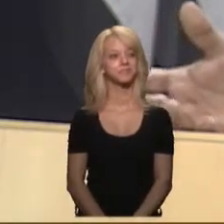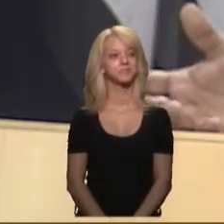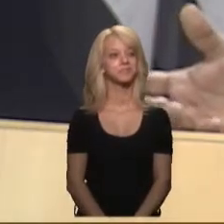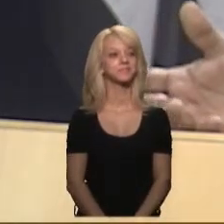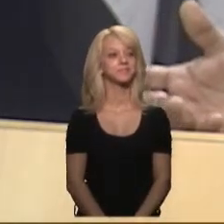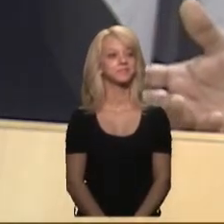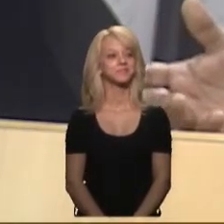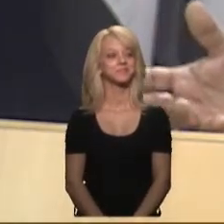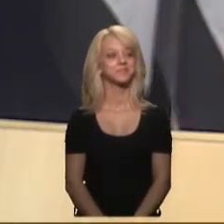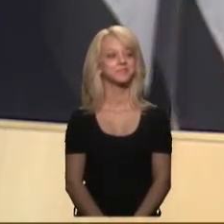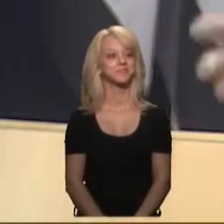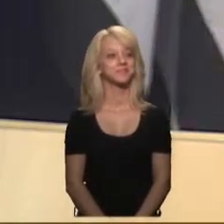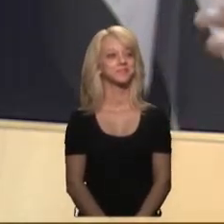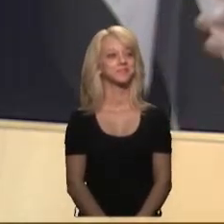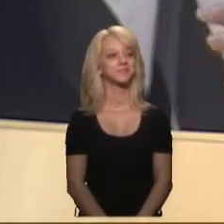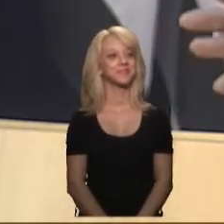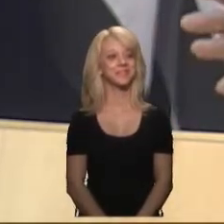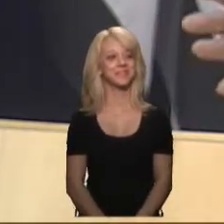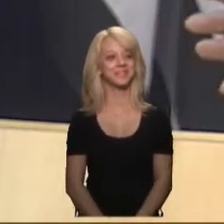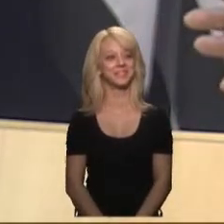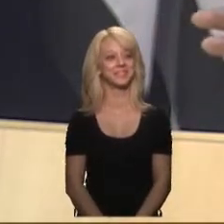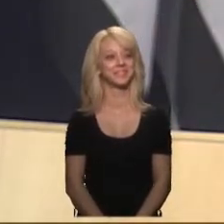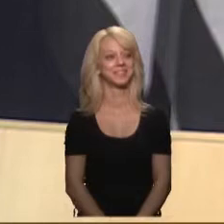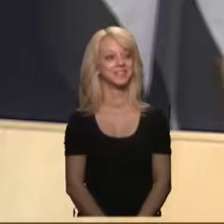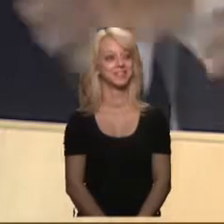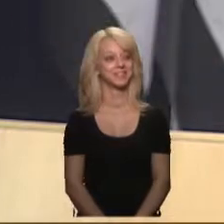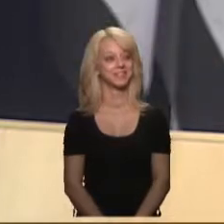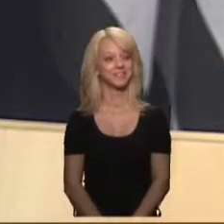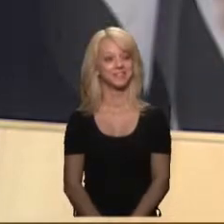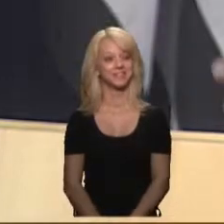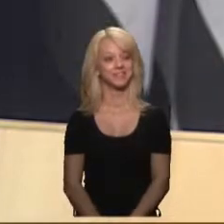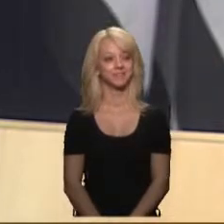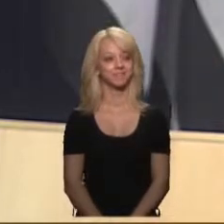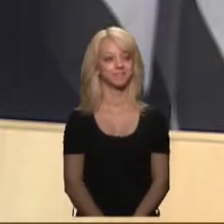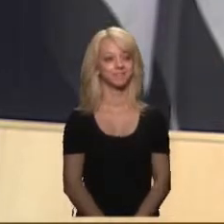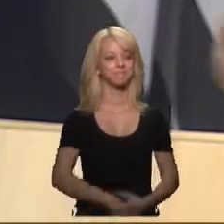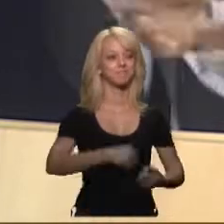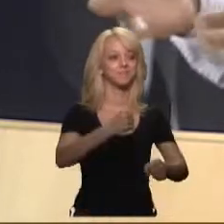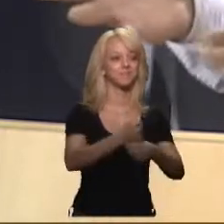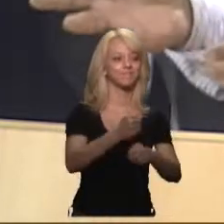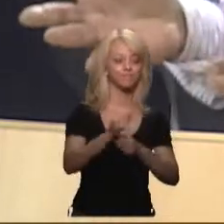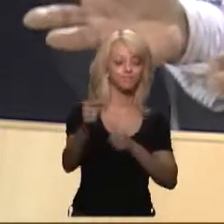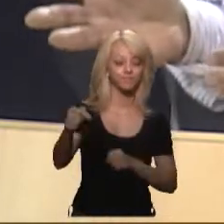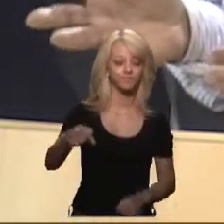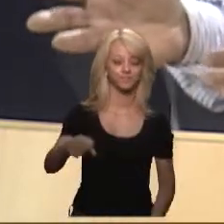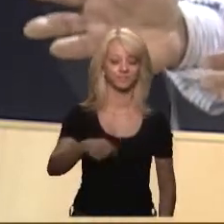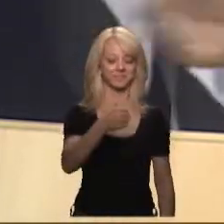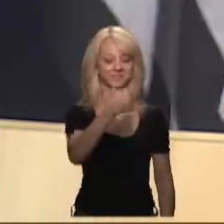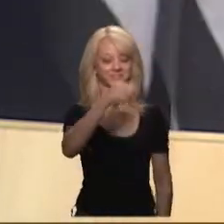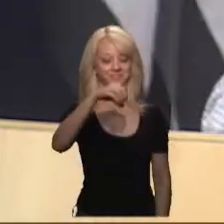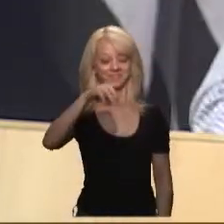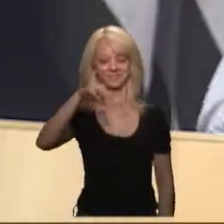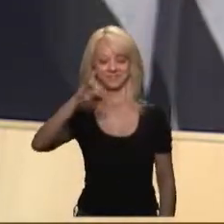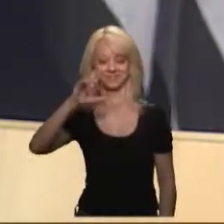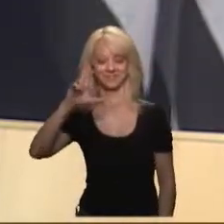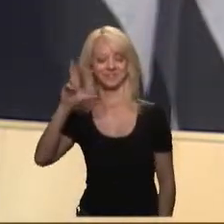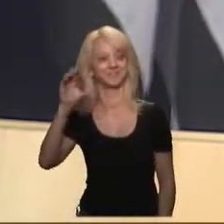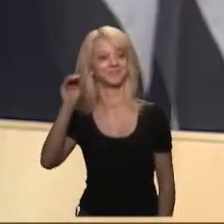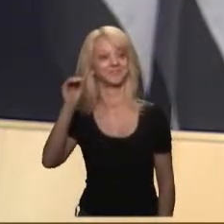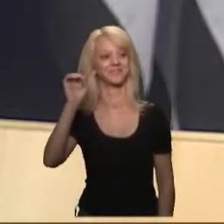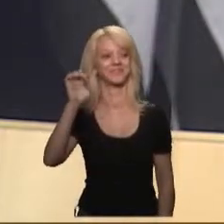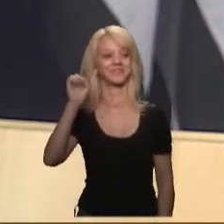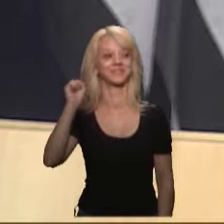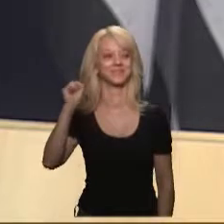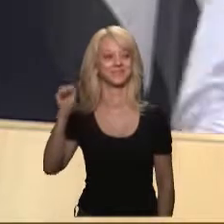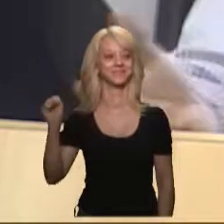ué. Porque se esse ano foi 10 milhões de pessoas que foram inclusas na inclusão social. Aí, quando é no outro